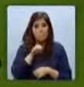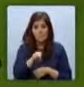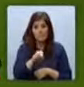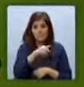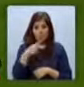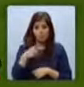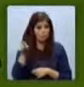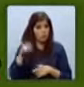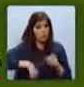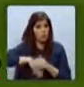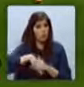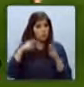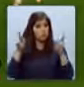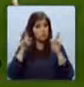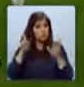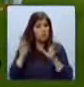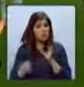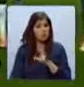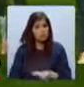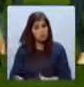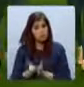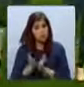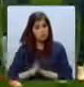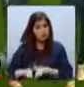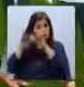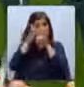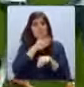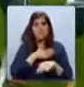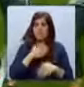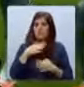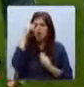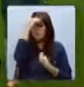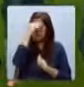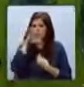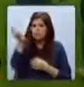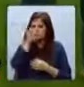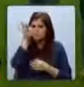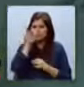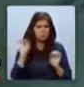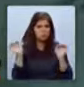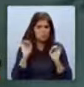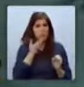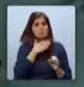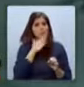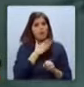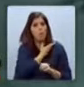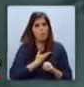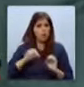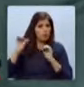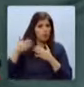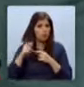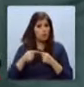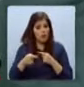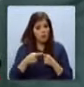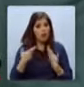Bernardo Silva era uma das maiores esperanças da formação do Benfica, mas nunca mereceu a confiança de Jorge Jesus. Foi emprestado ao Mónaco no início desta temporada e agora,